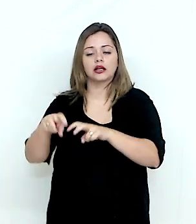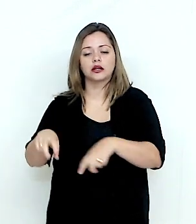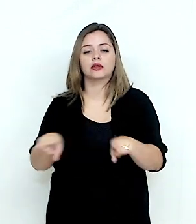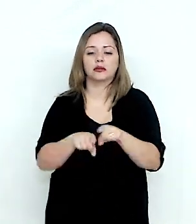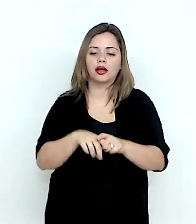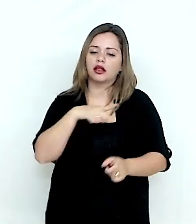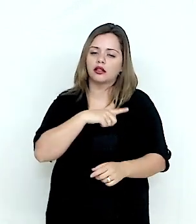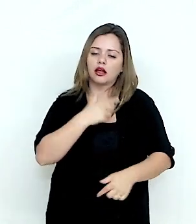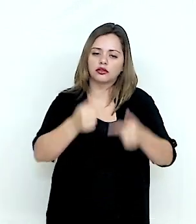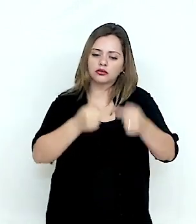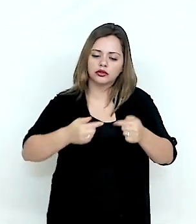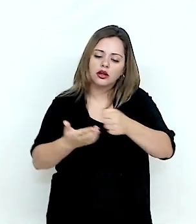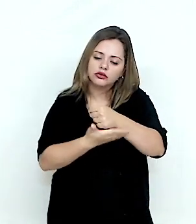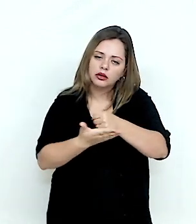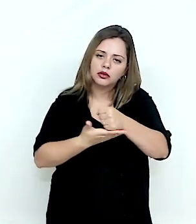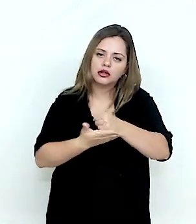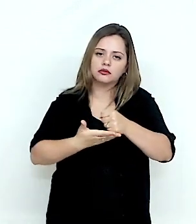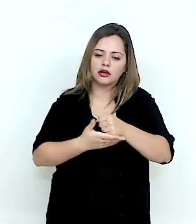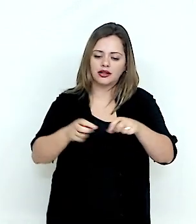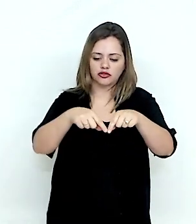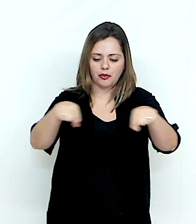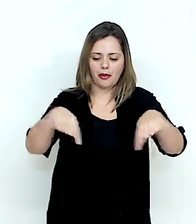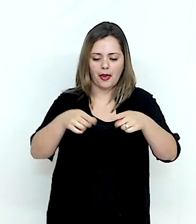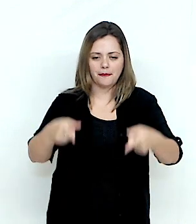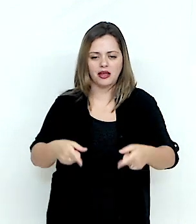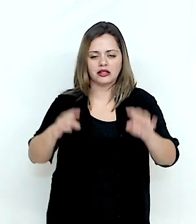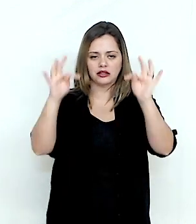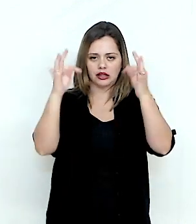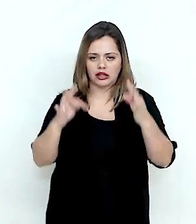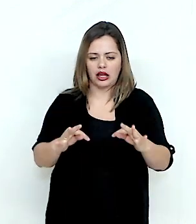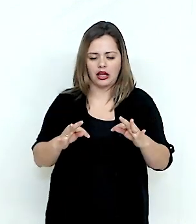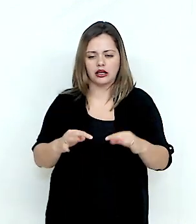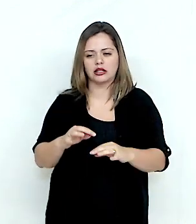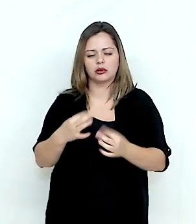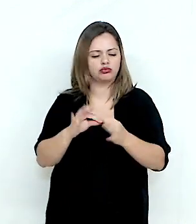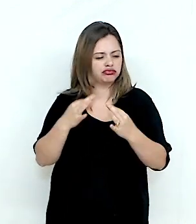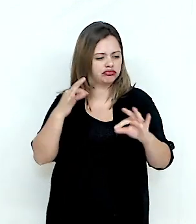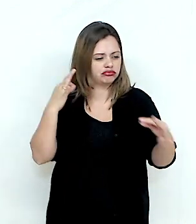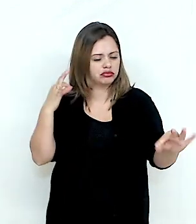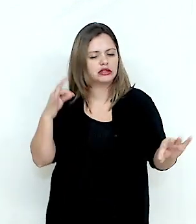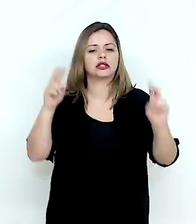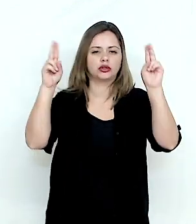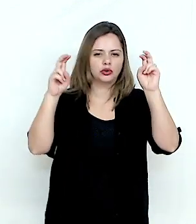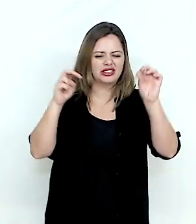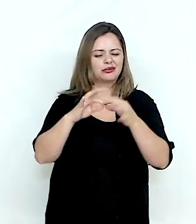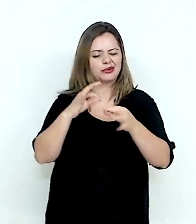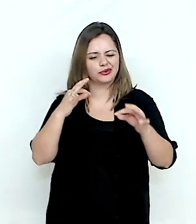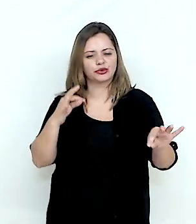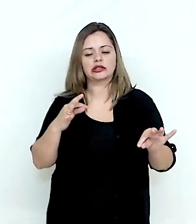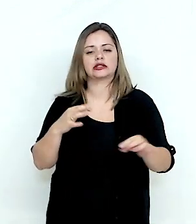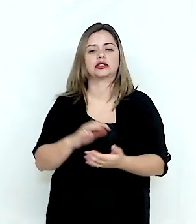sobre o estabelecimento de uma espécie de mesa técnica, que é um foro permanente para discussão de temas sanitários